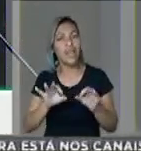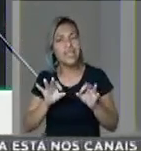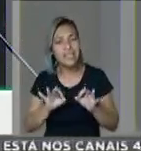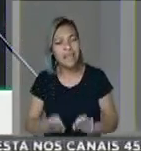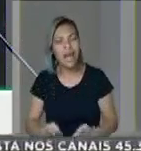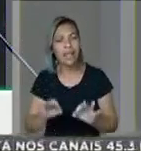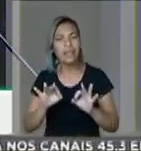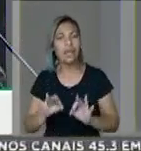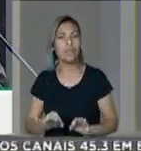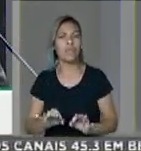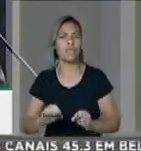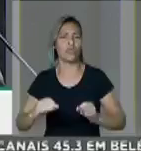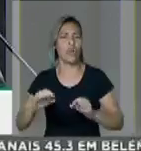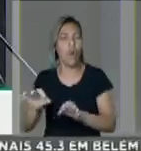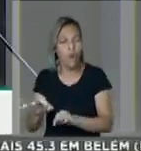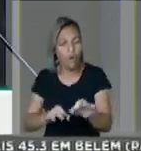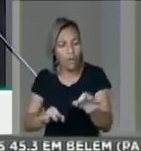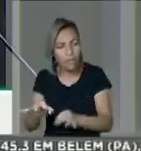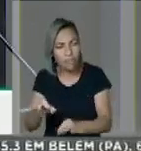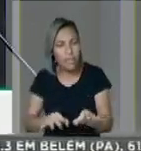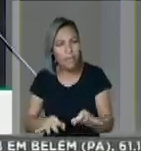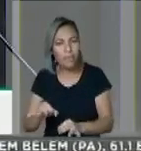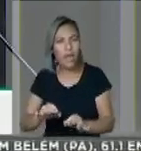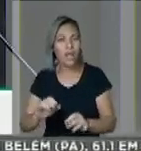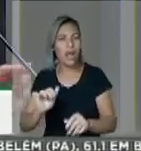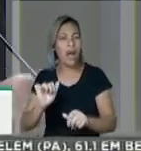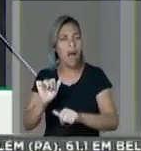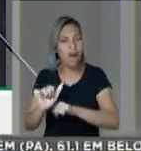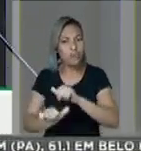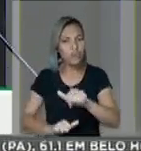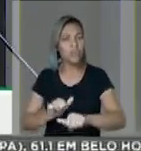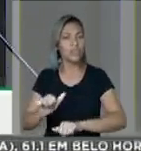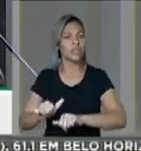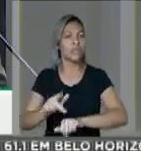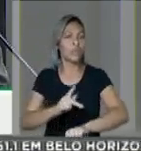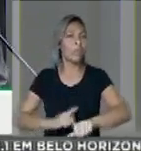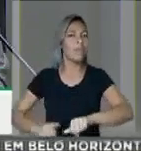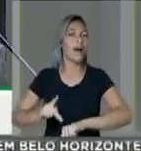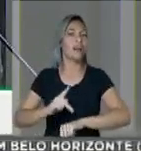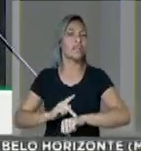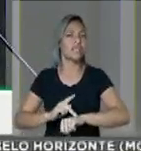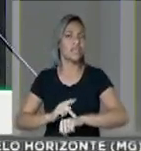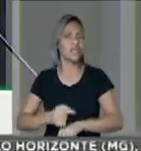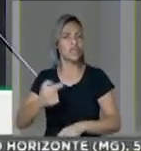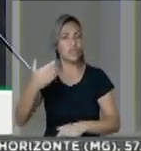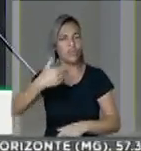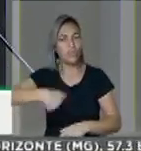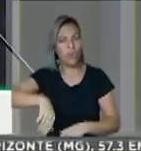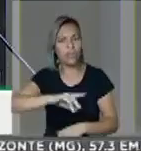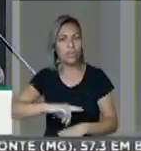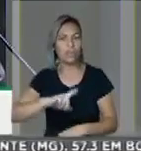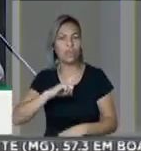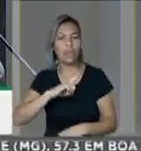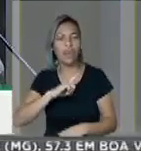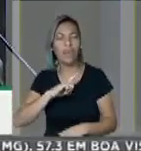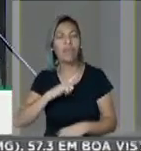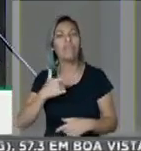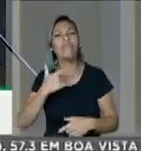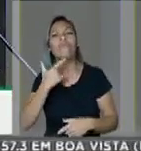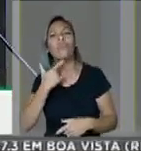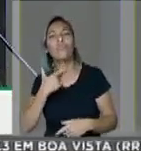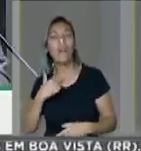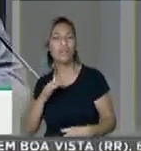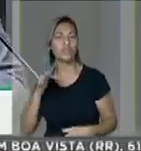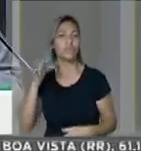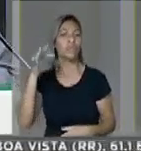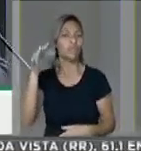exatamente aplainar o caminho e preparar esta transição do país que somos para o Brasil que desejamos ser,